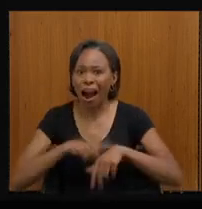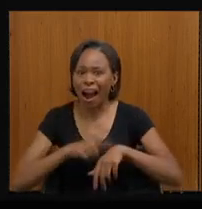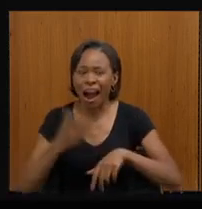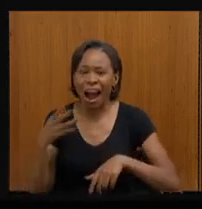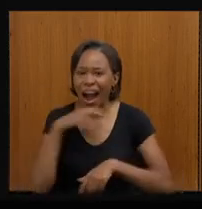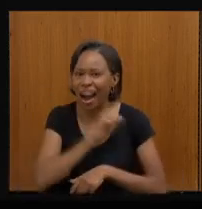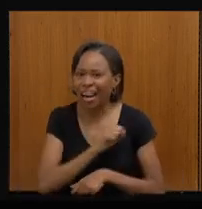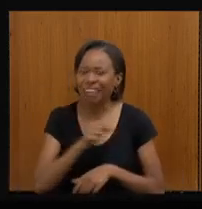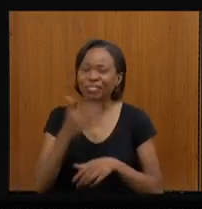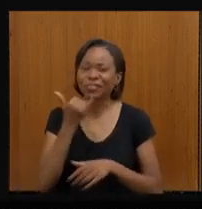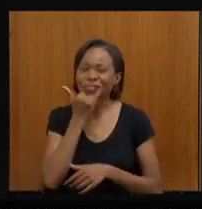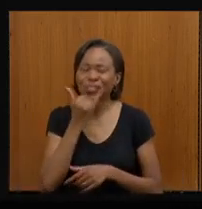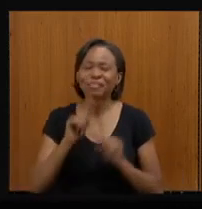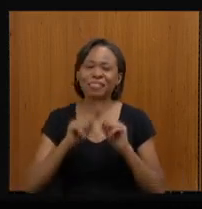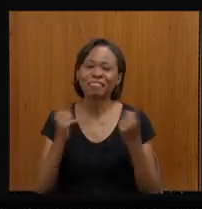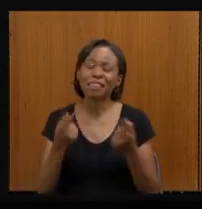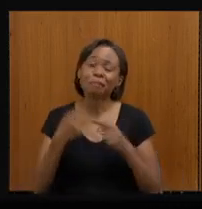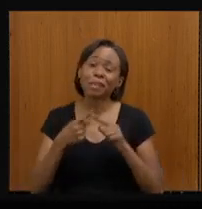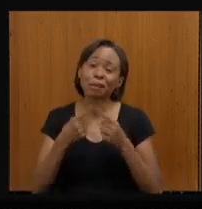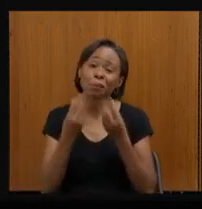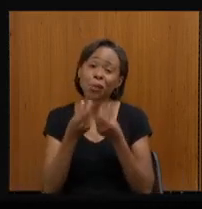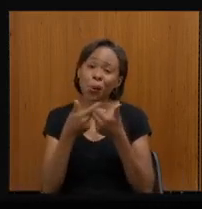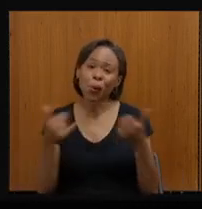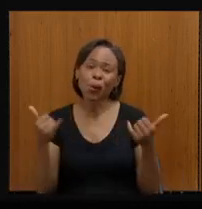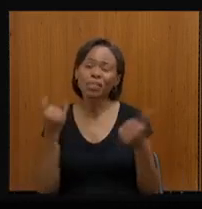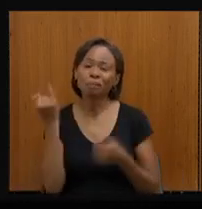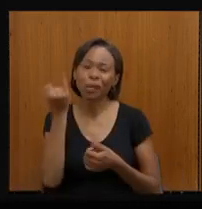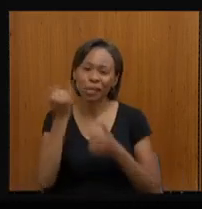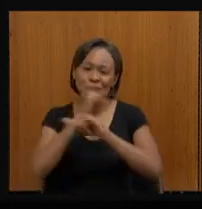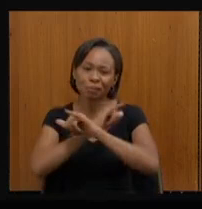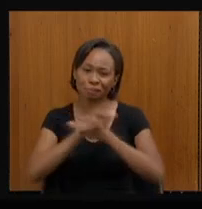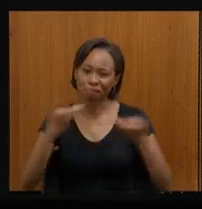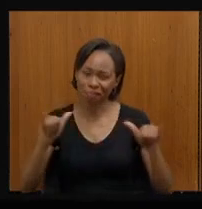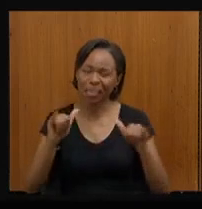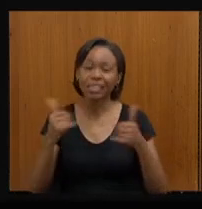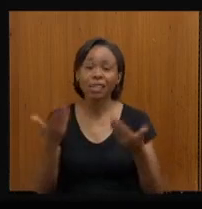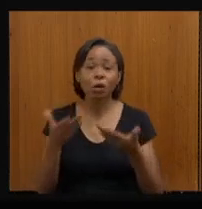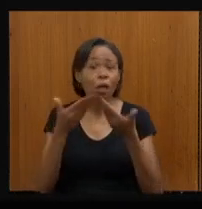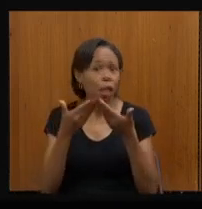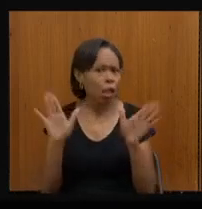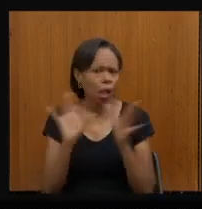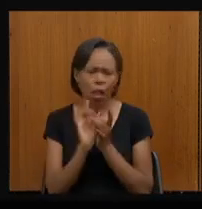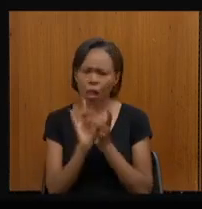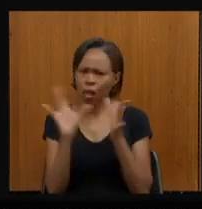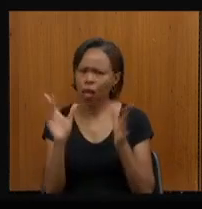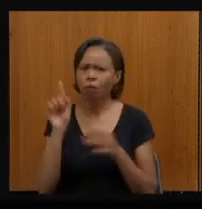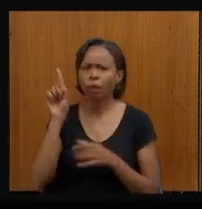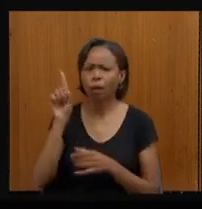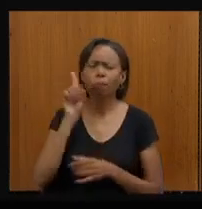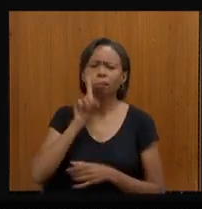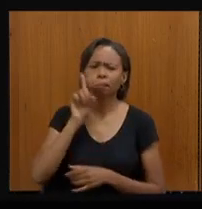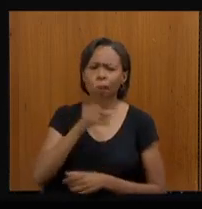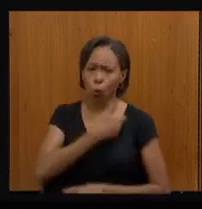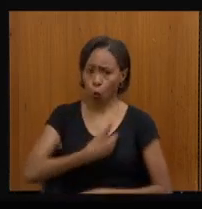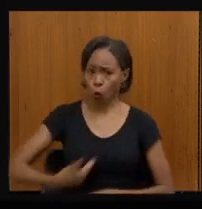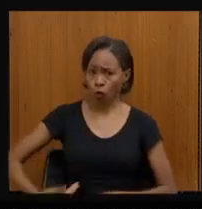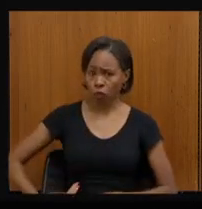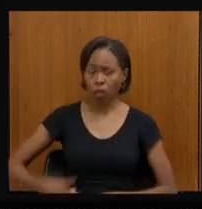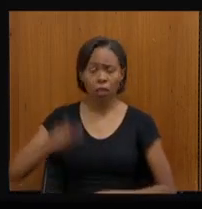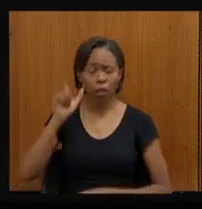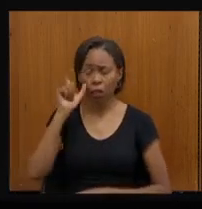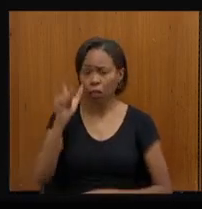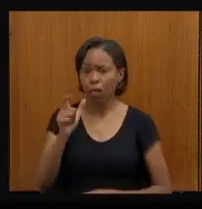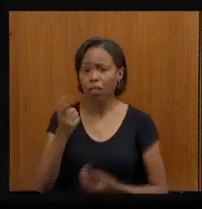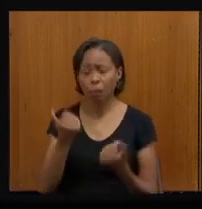qualquer coisa interessante para compartilhar com vocês e deixar deve que o integrante do Governo dos Estados Unidos quem